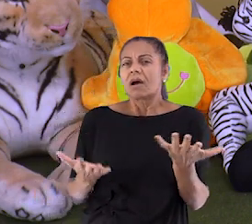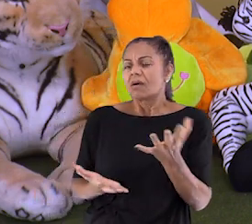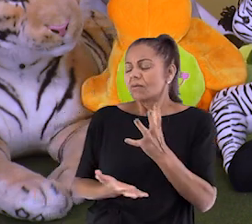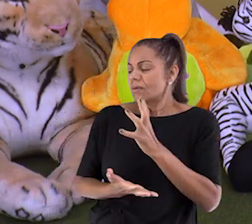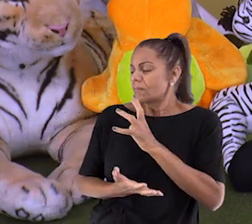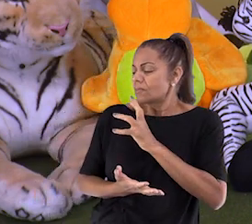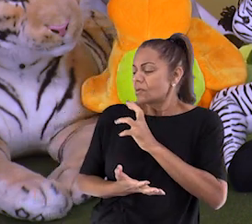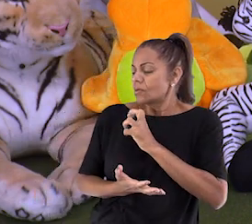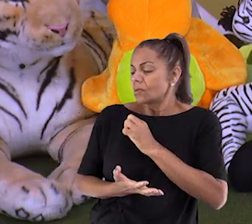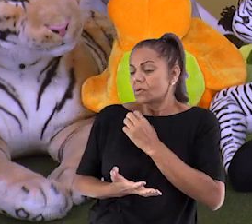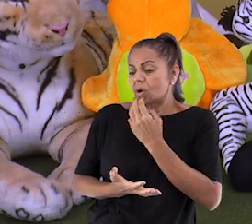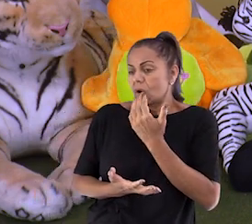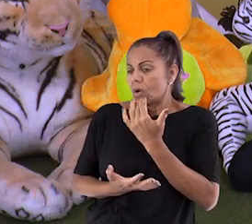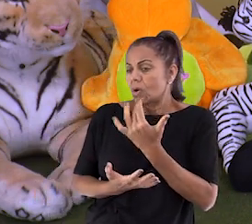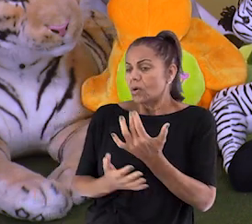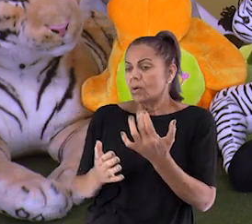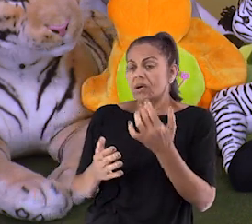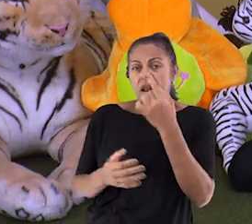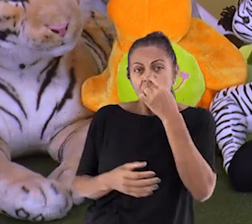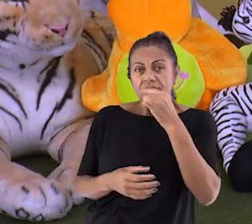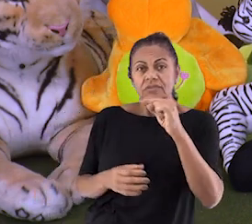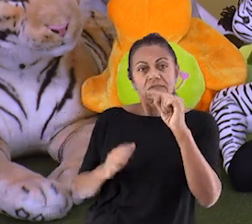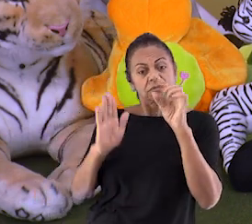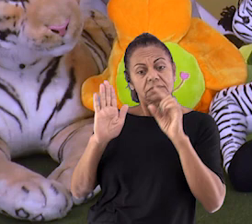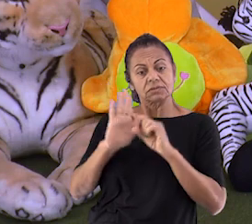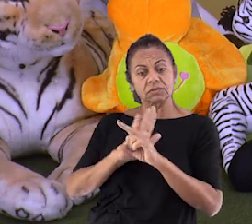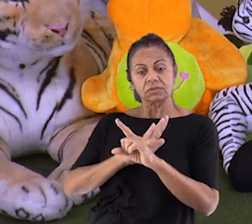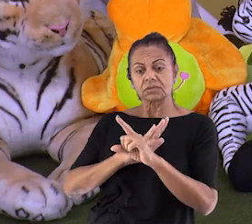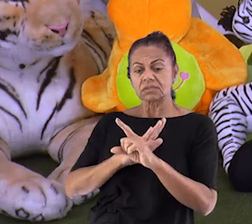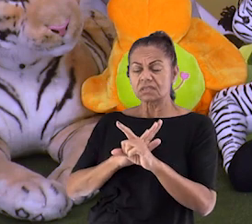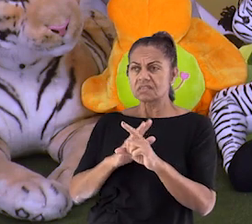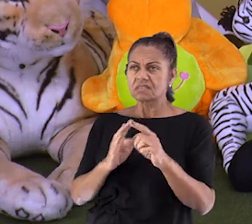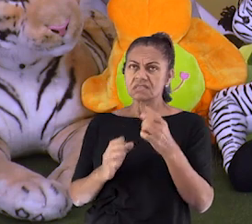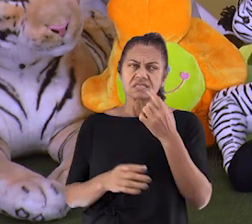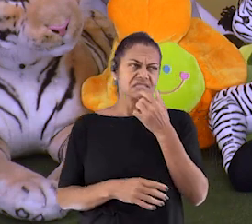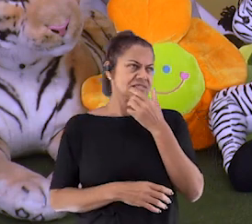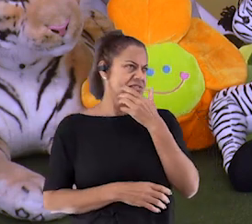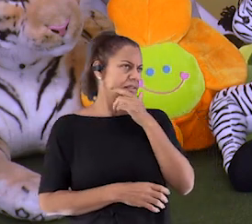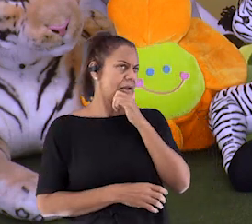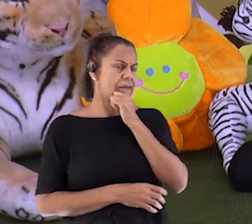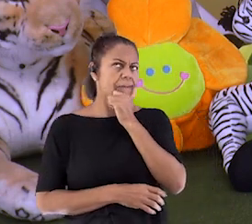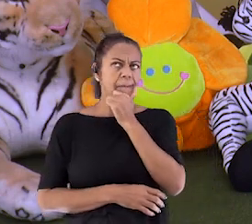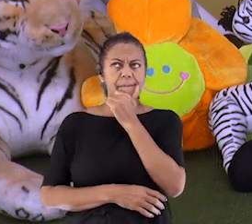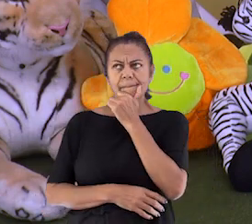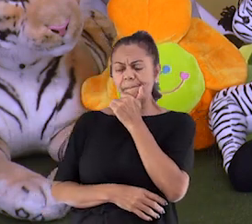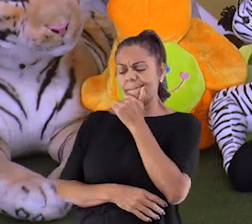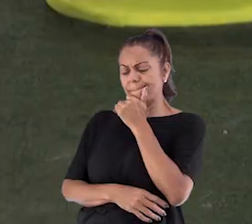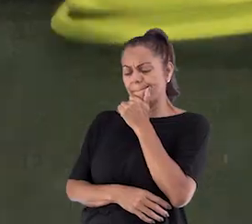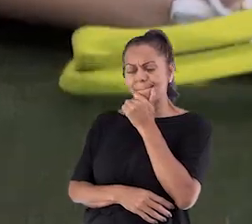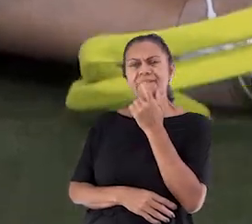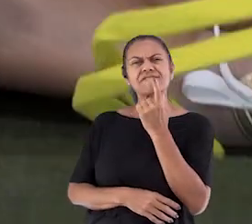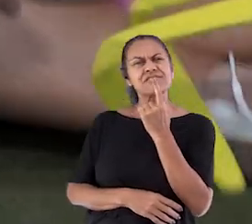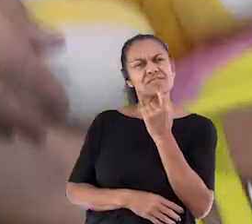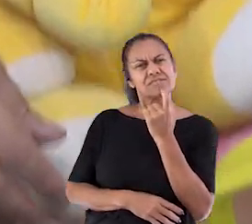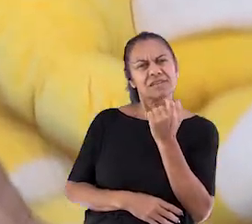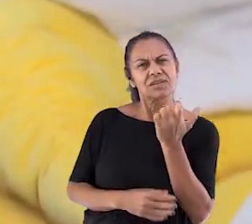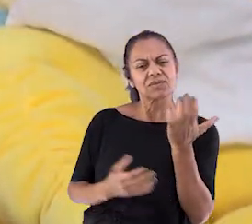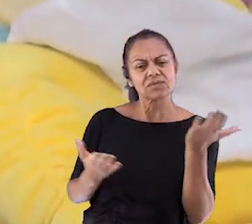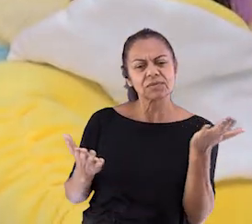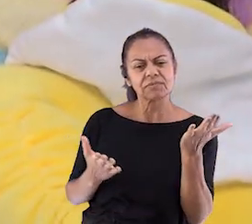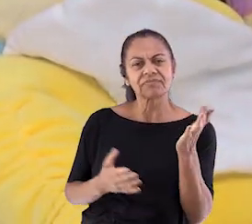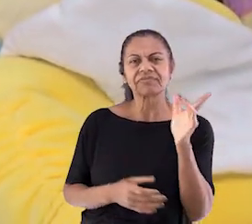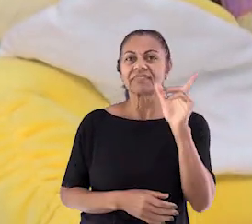Perguntou o elefantinho. Será que o amor é vermelho? A